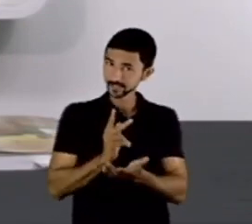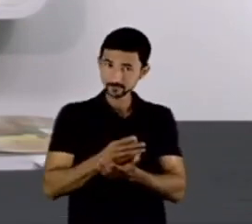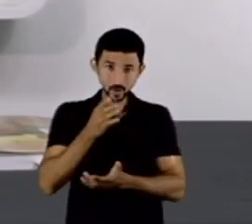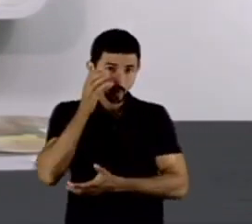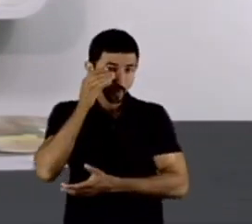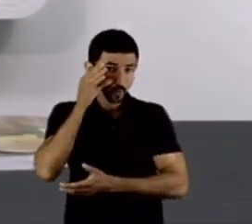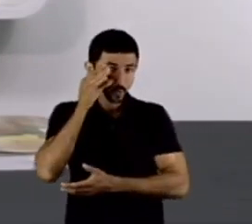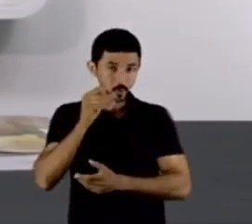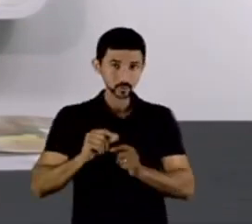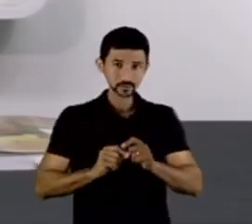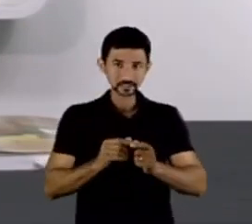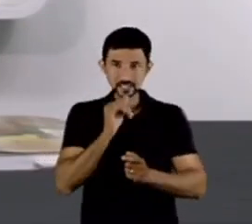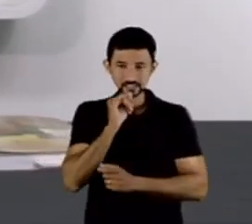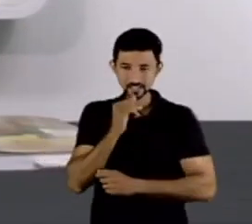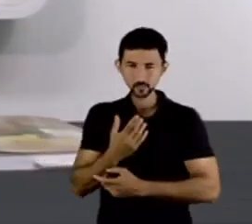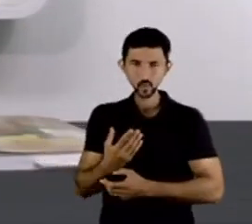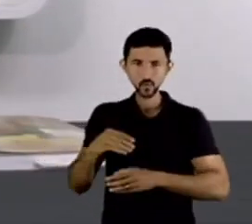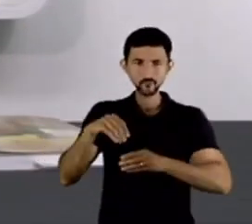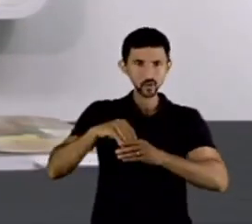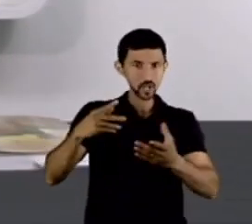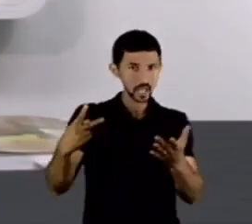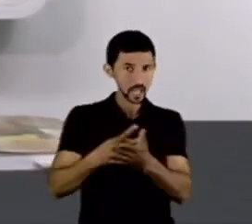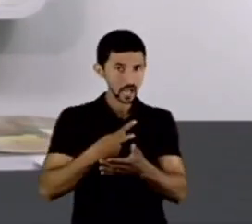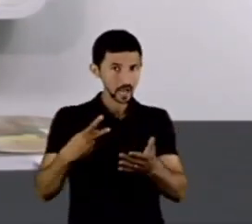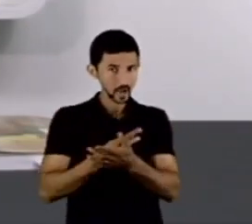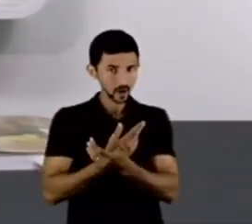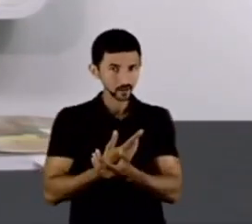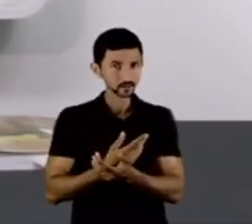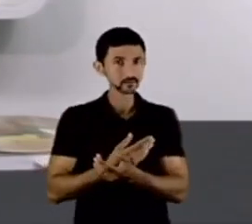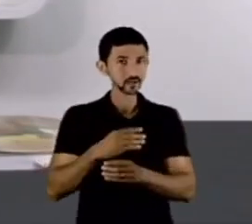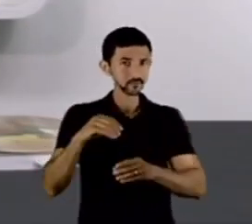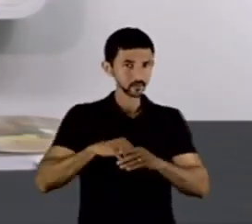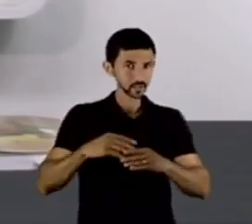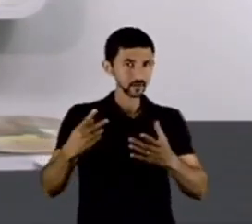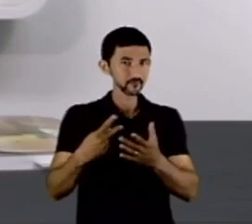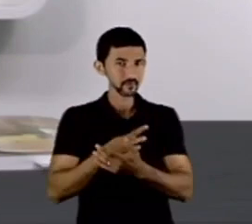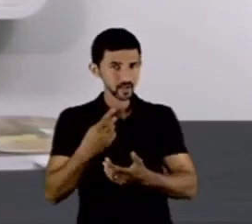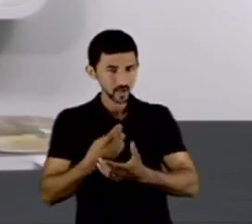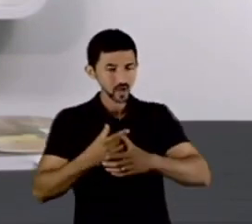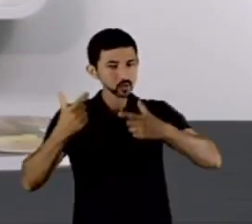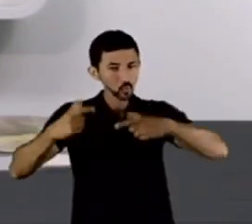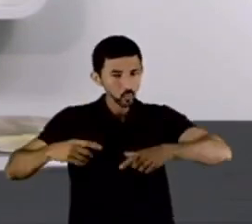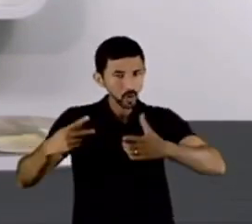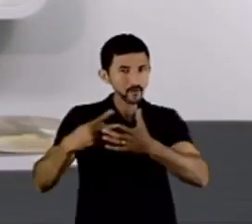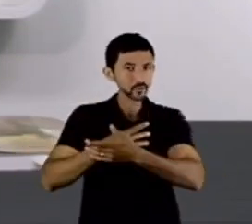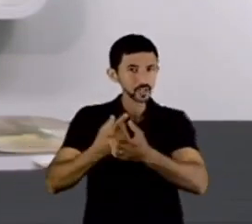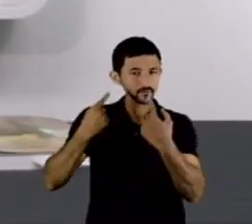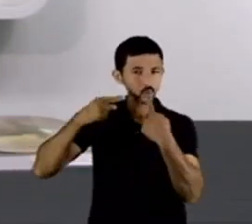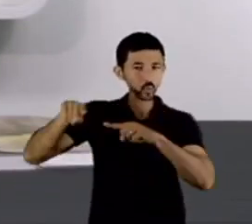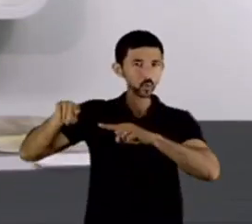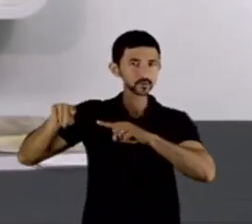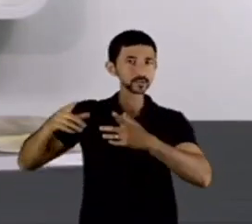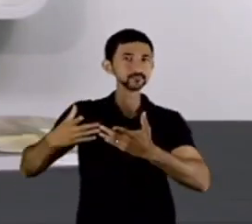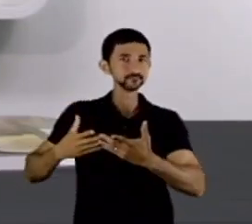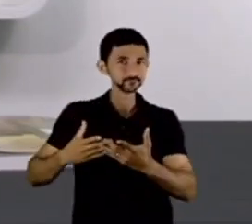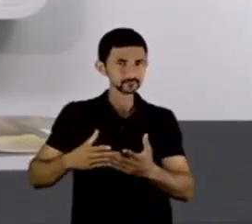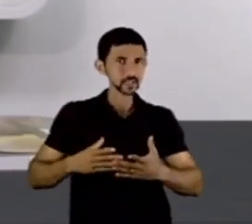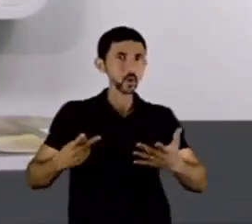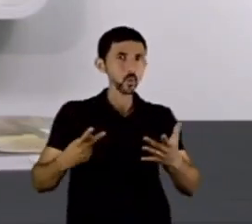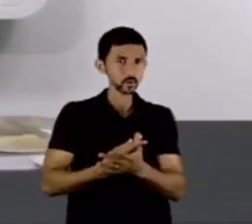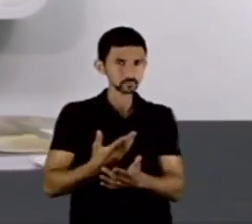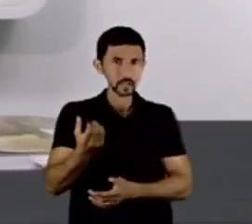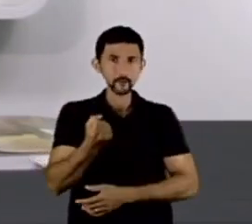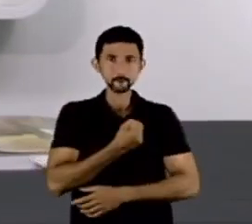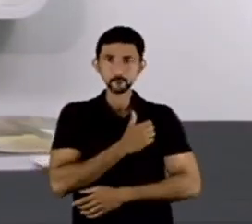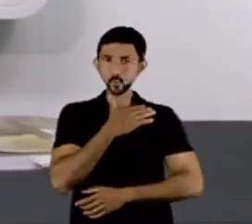de acordo com as vontades daquele coronel onde ela morava, das terras onde ela morava, né, coisas terríveis